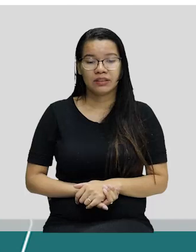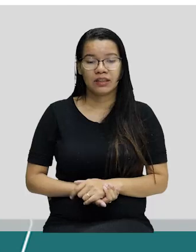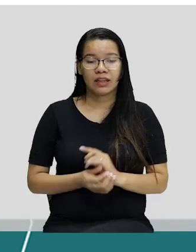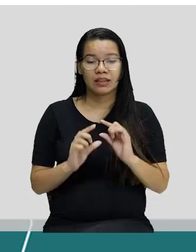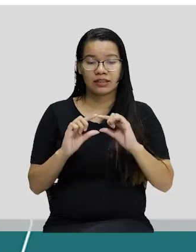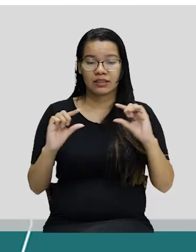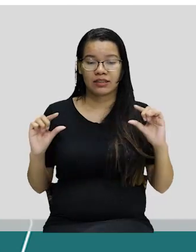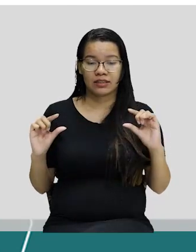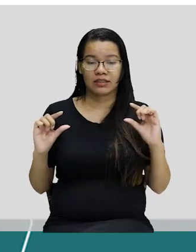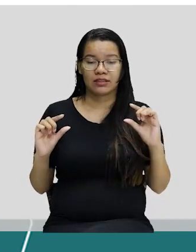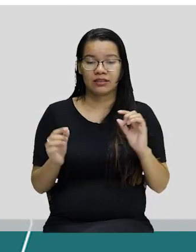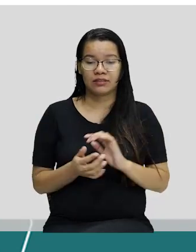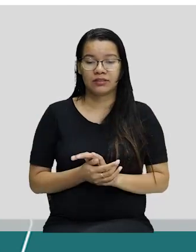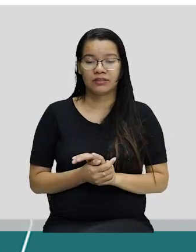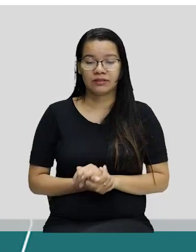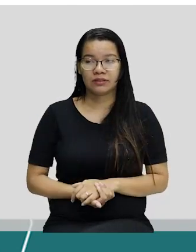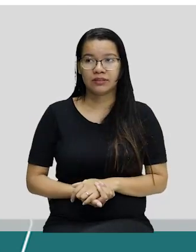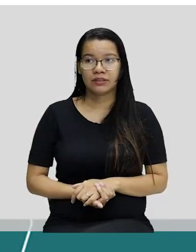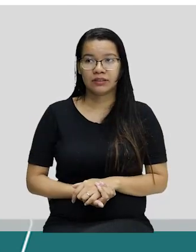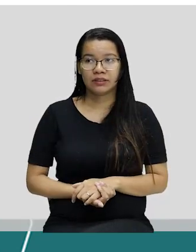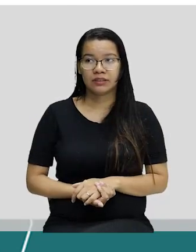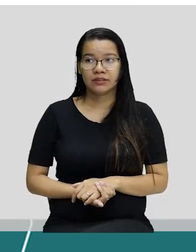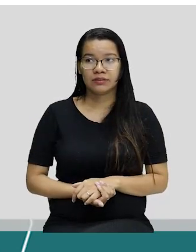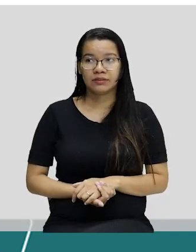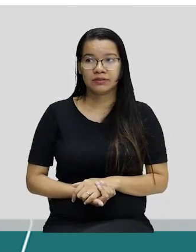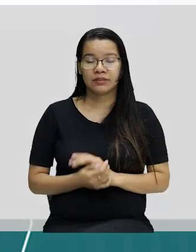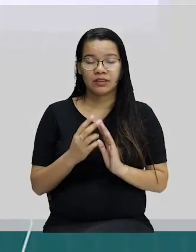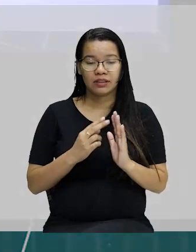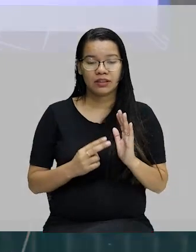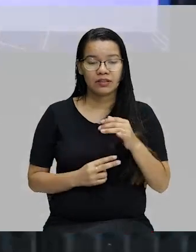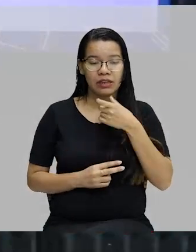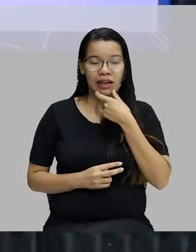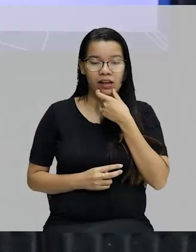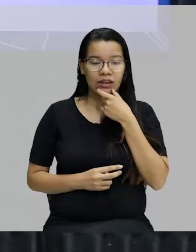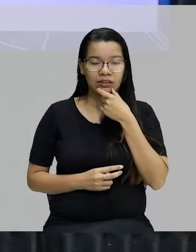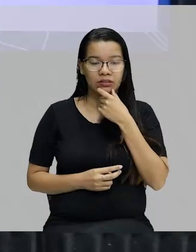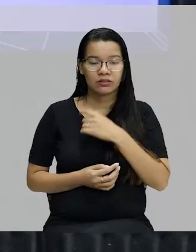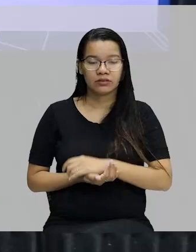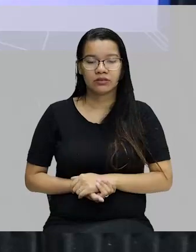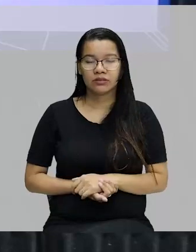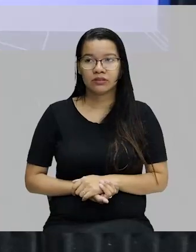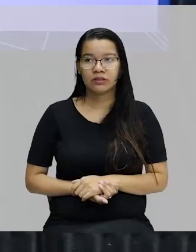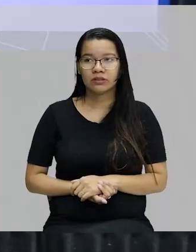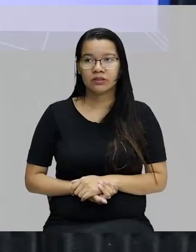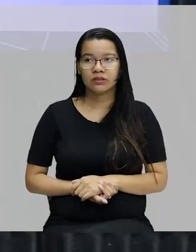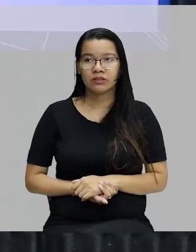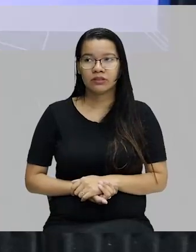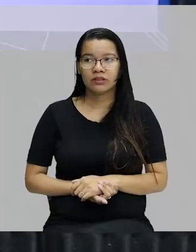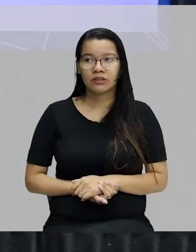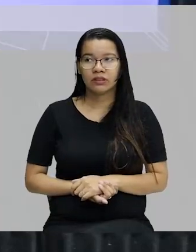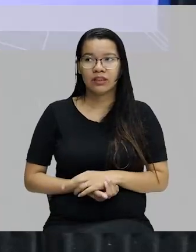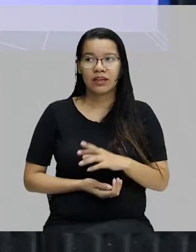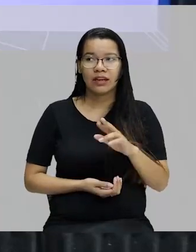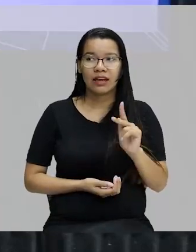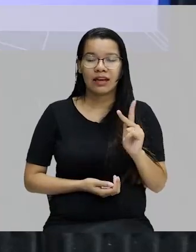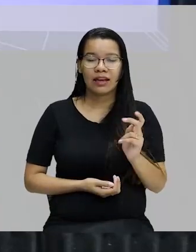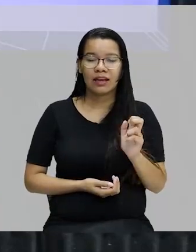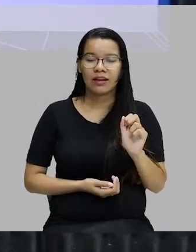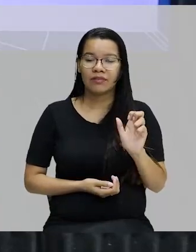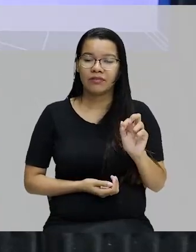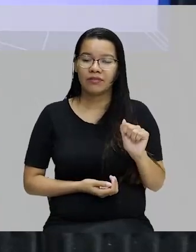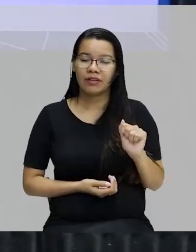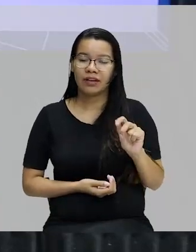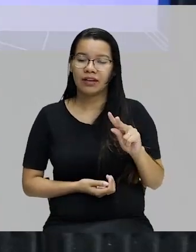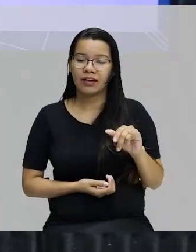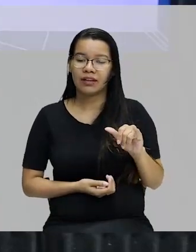asleep after drinking heavily and never woke up, o advérbio heavily dá a ideia do quê? Tá? Então, você